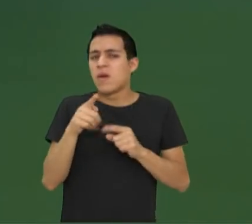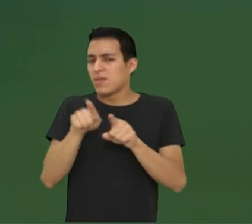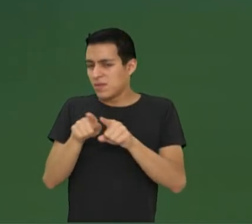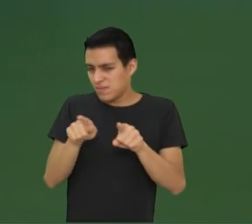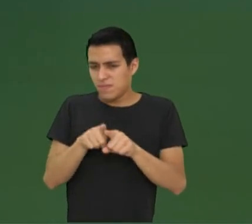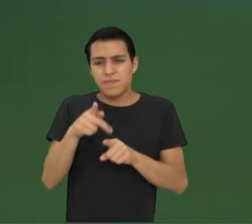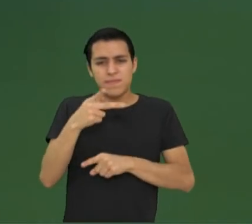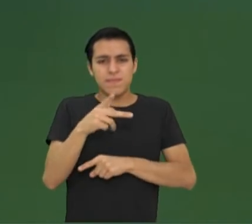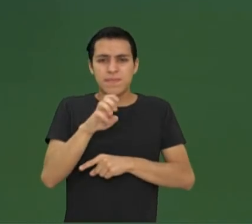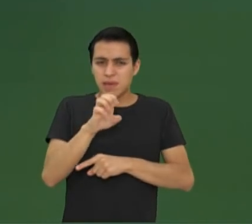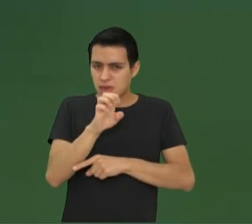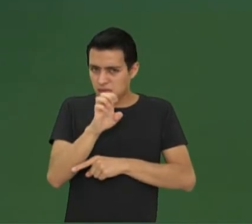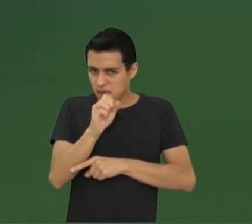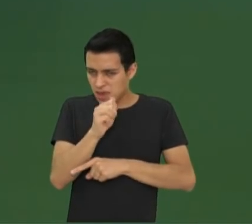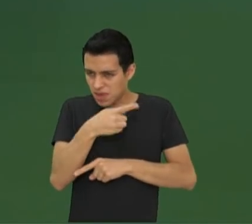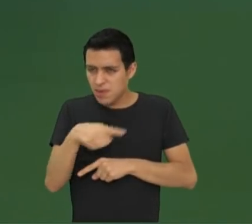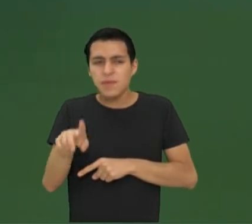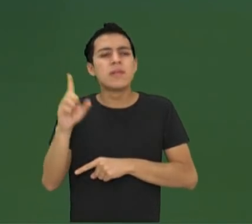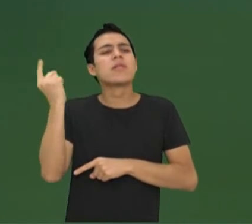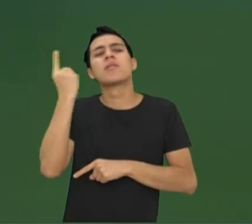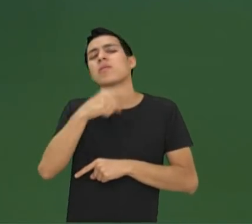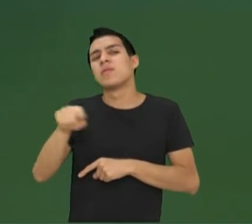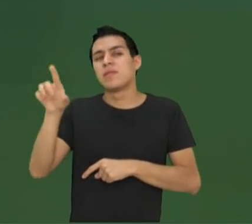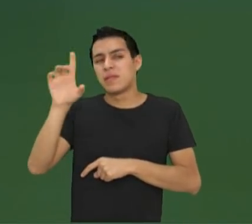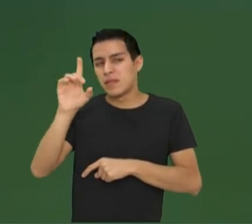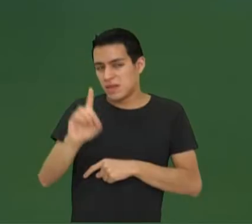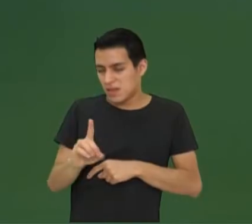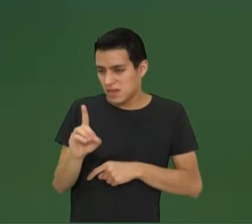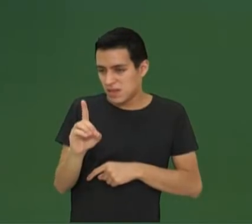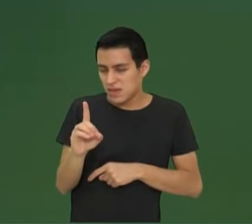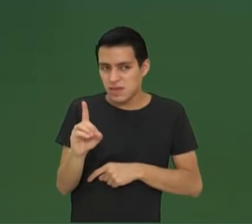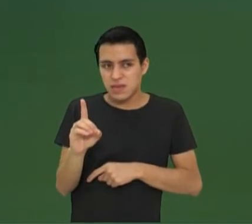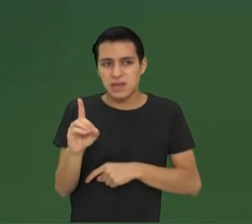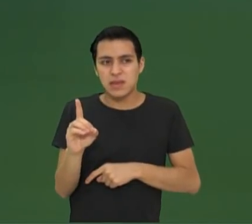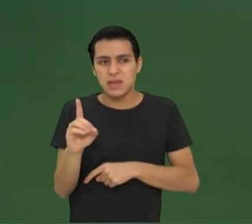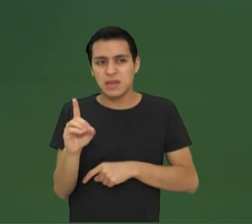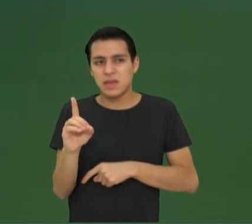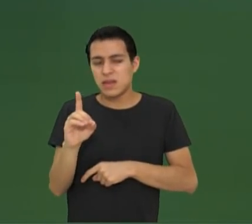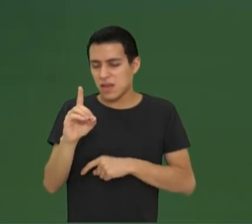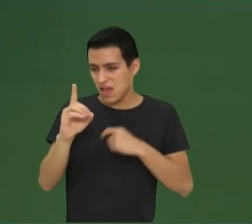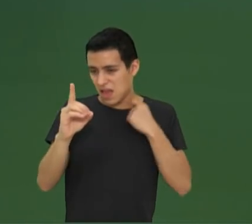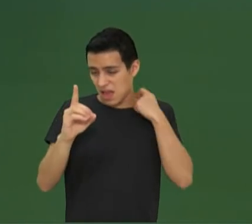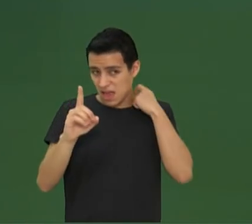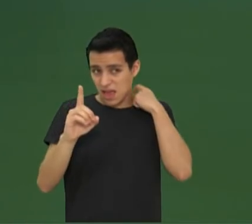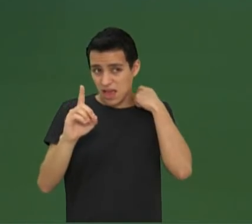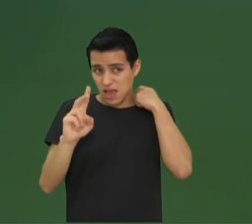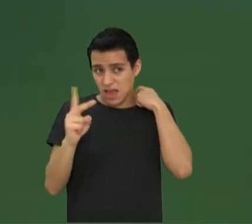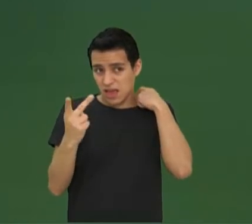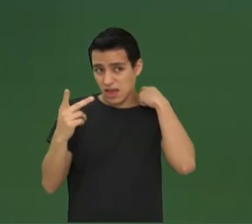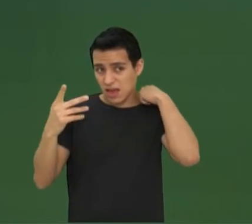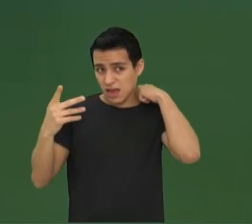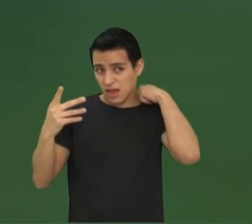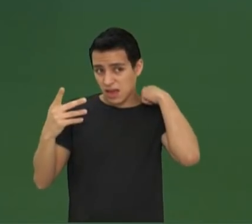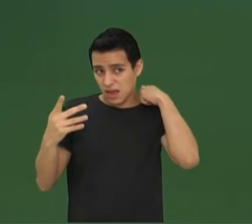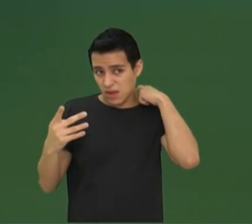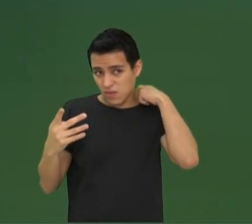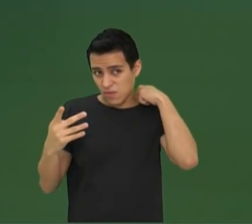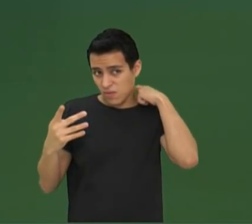não tem o P. E a última jogada, D, captura, H4, checkmate.